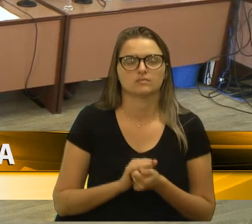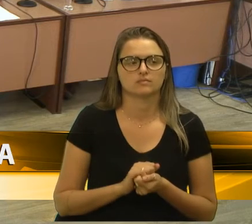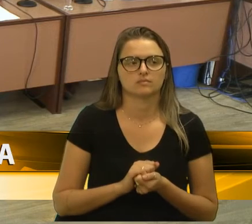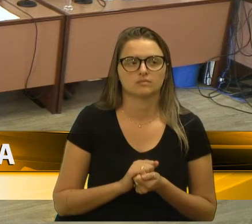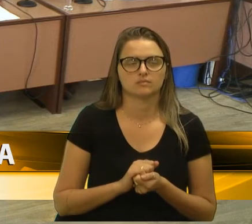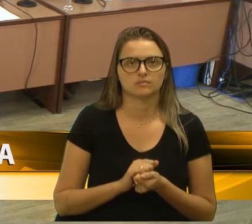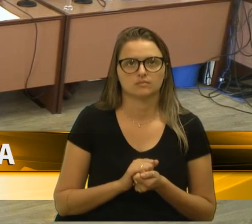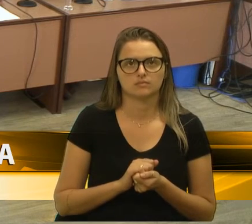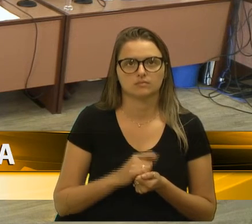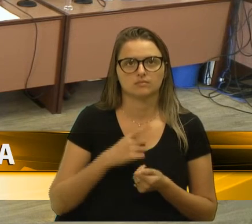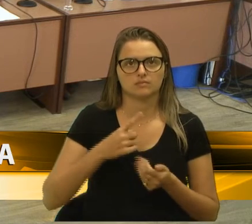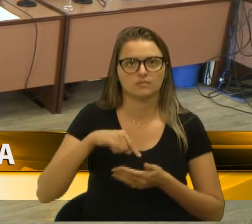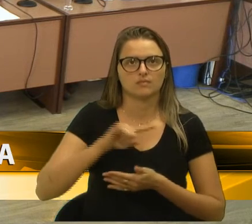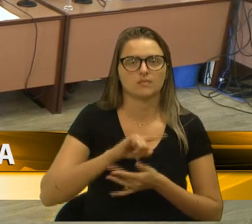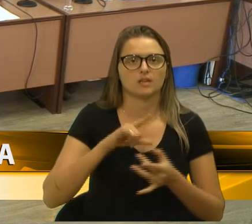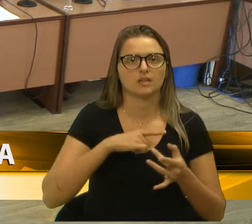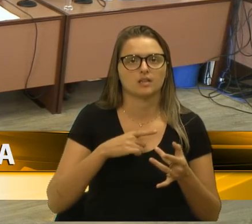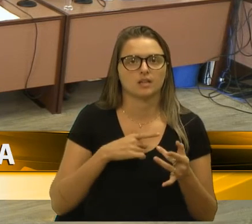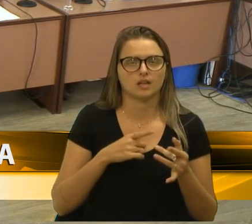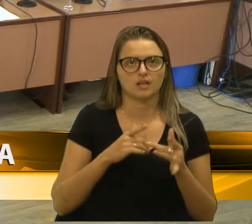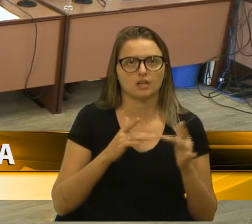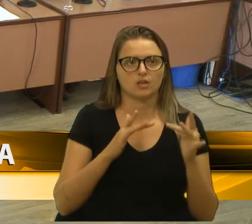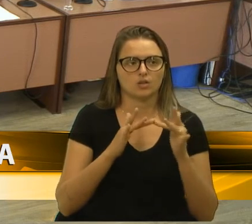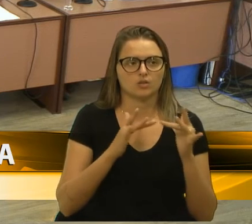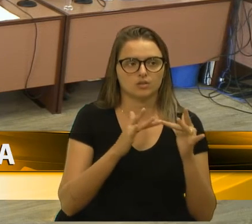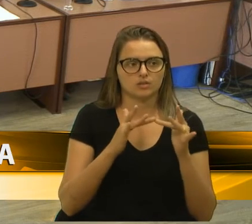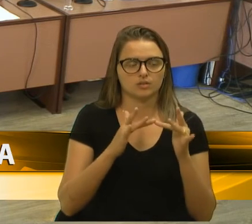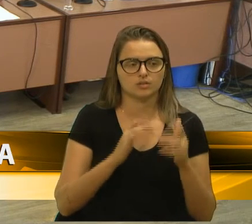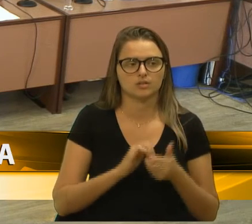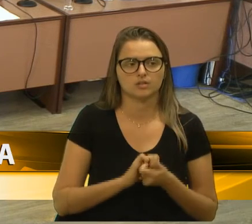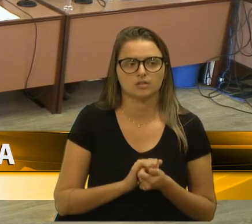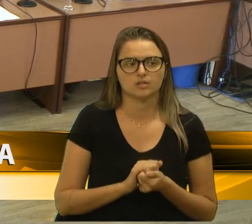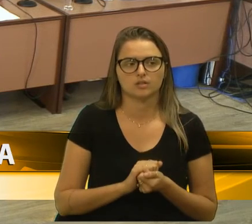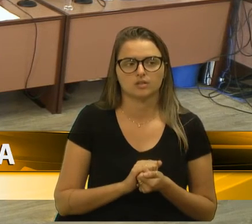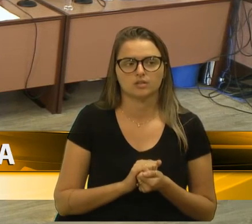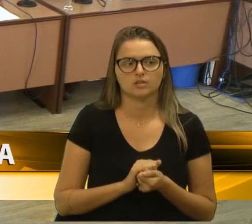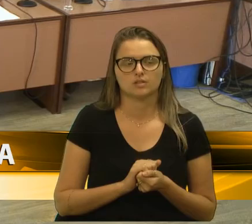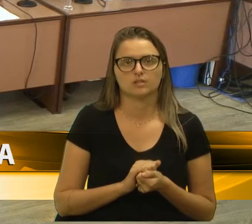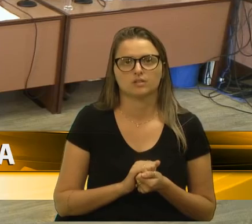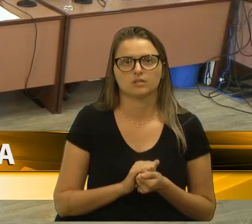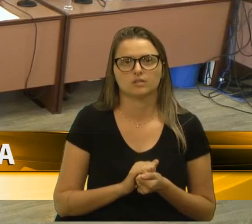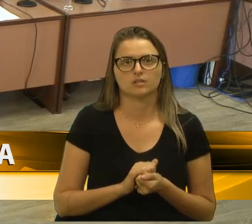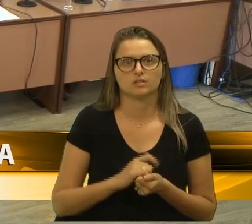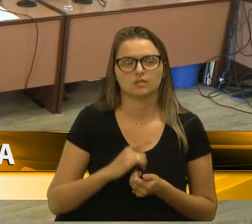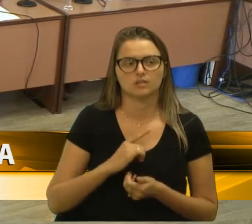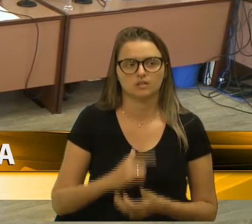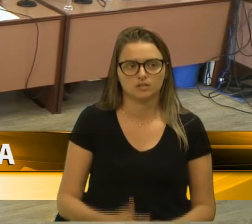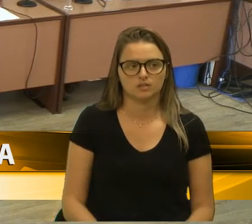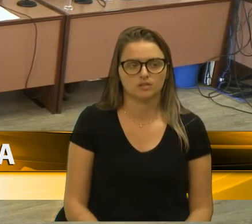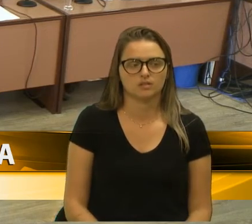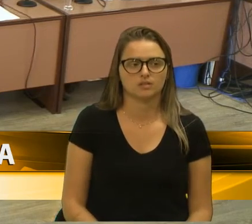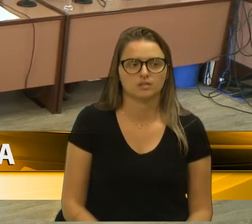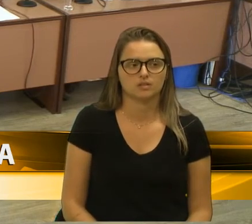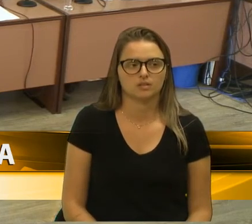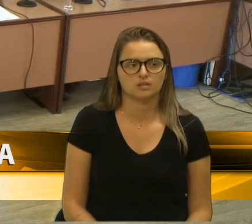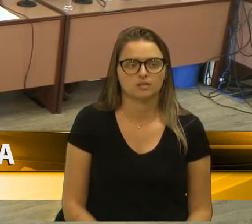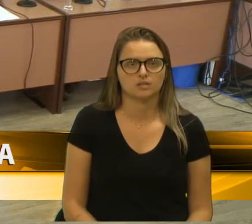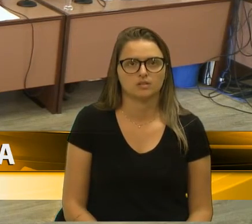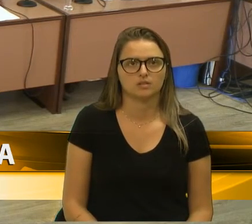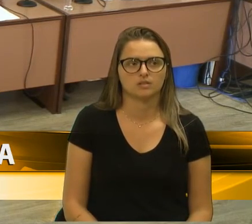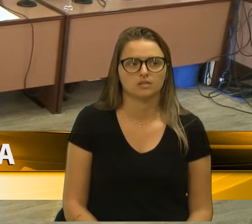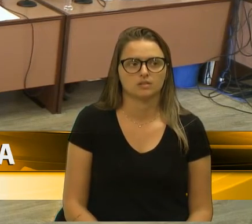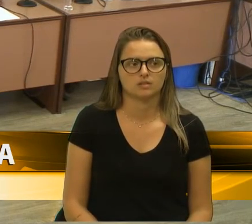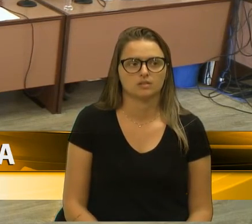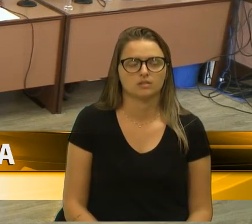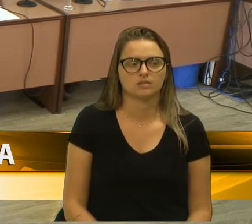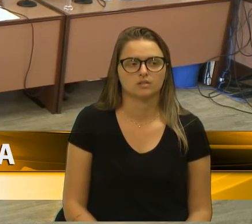WhatsApp também, e as pessoas têm realmente acessado bastante esse veículo, que a gente tem que utilizar a nosso favor. Ok. E além disso, para